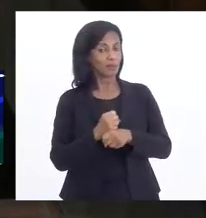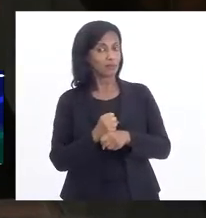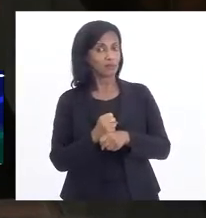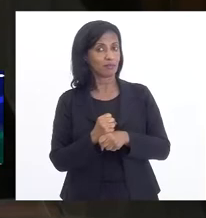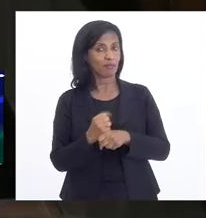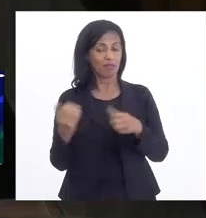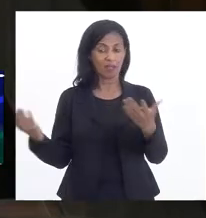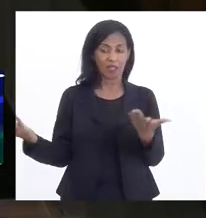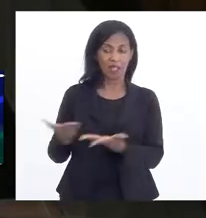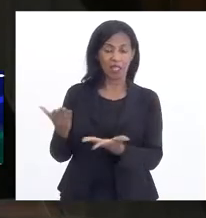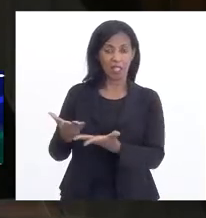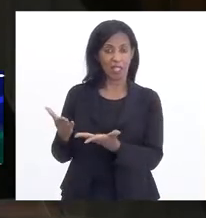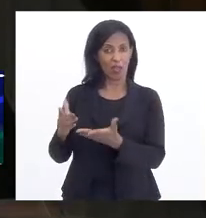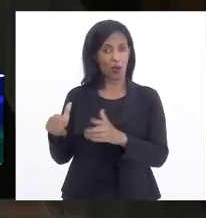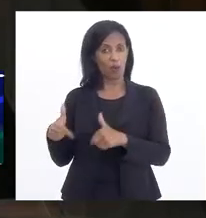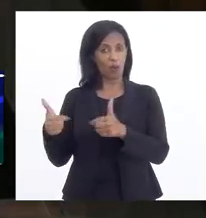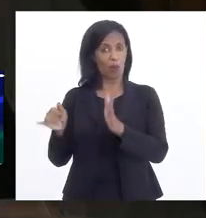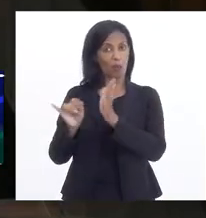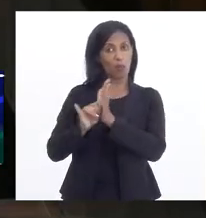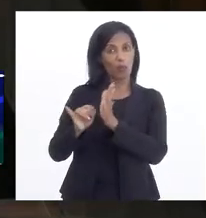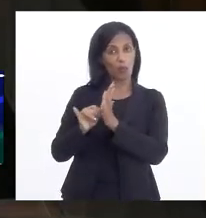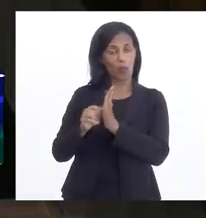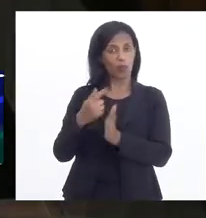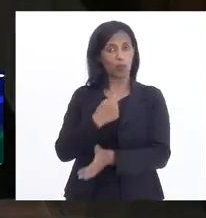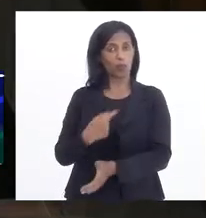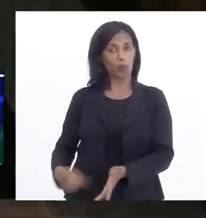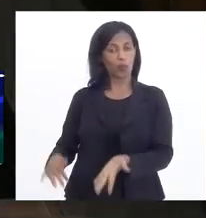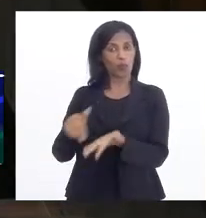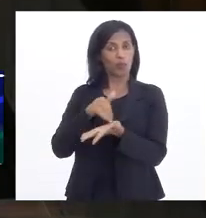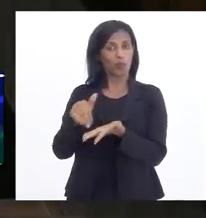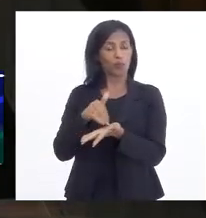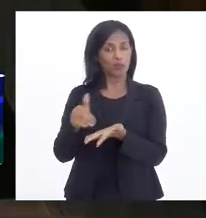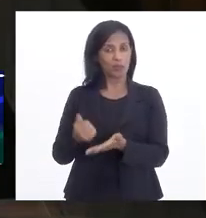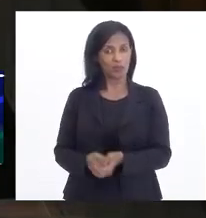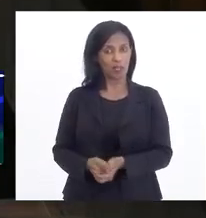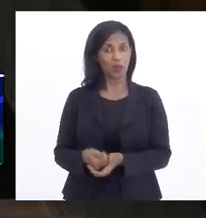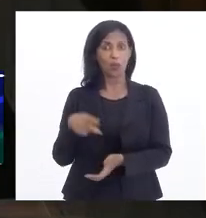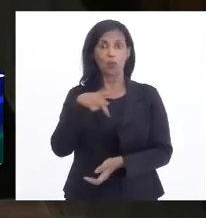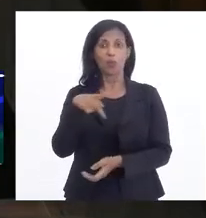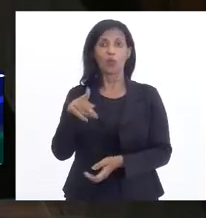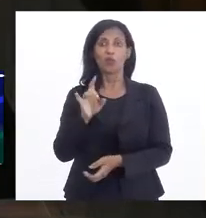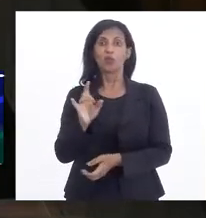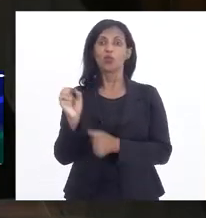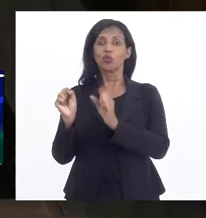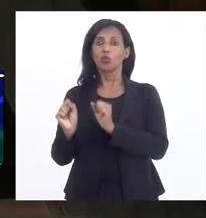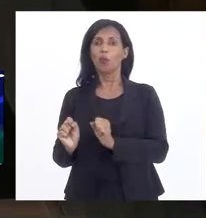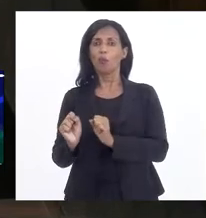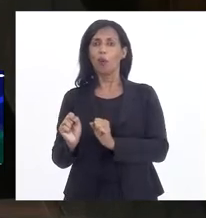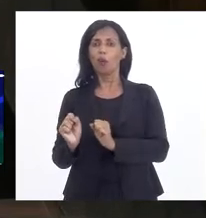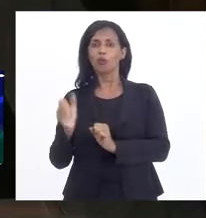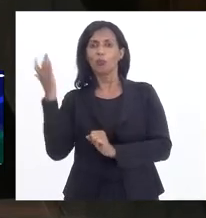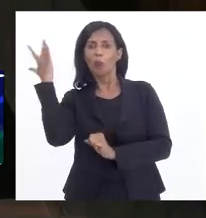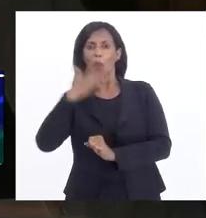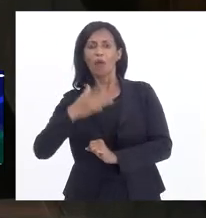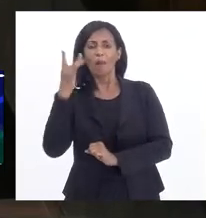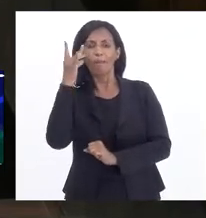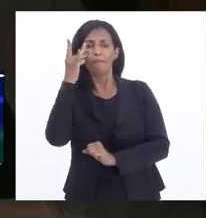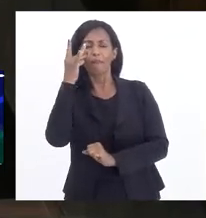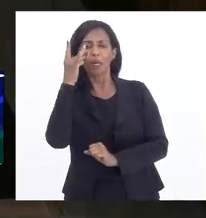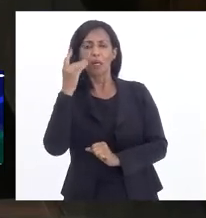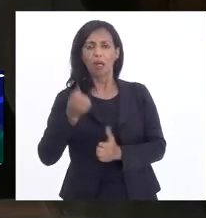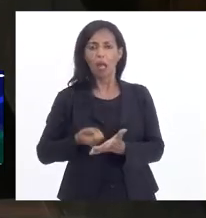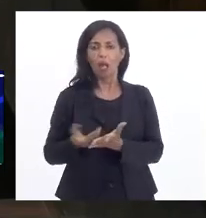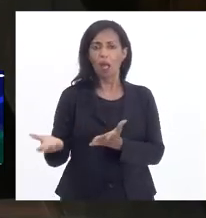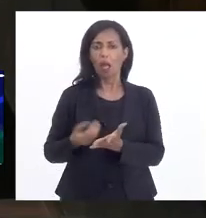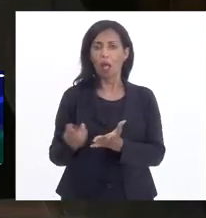e agora, pelos atos publicados pelo governador e pelo secretário, o professor só pode comprovar a despesa de equipamentos